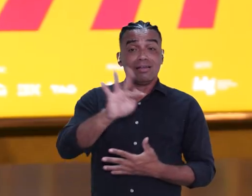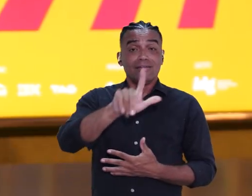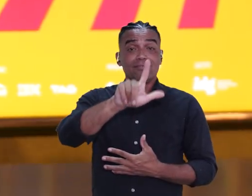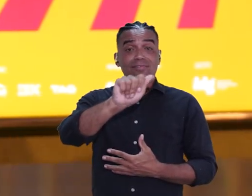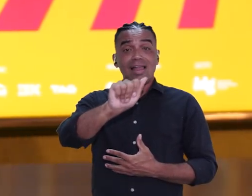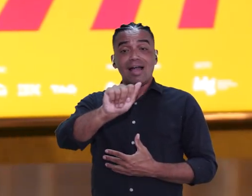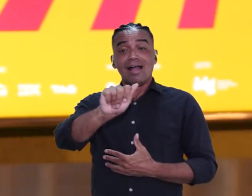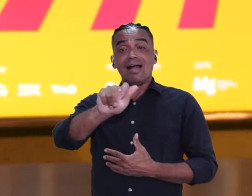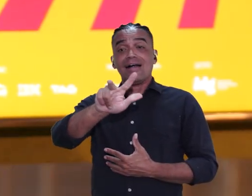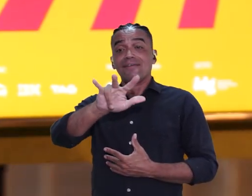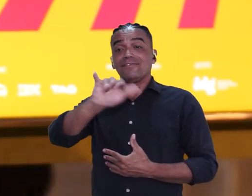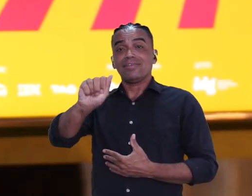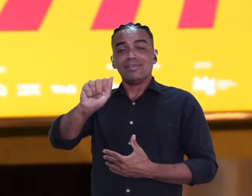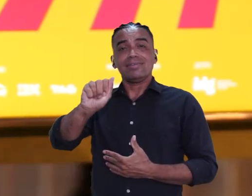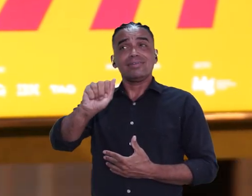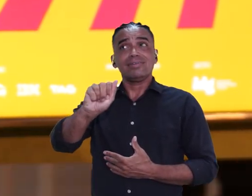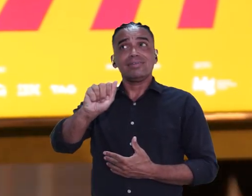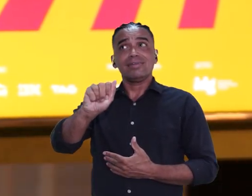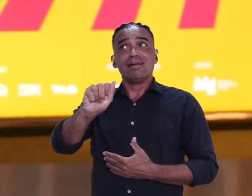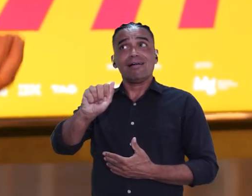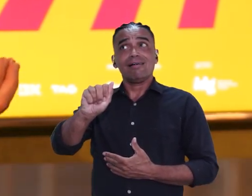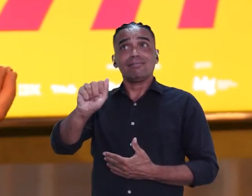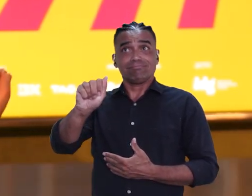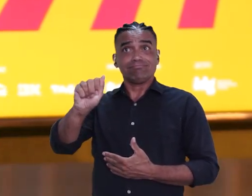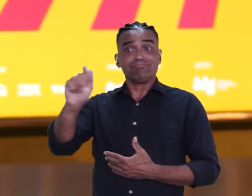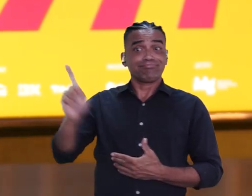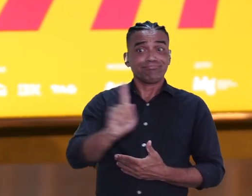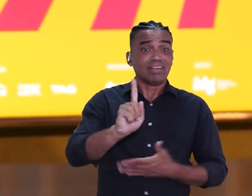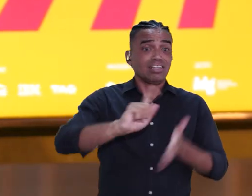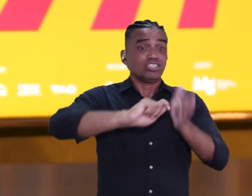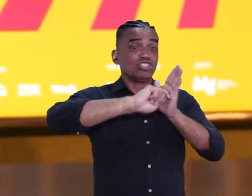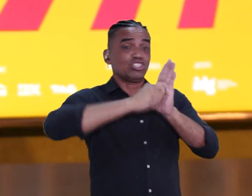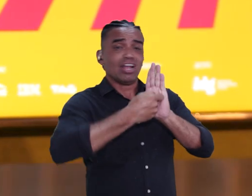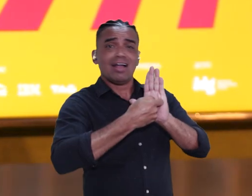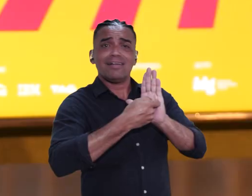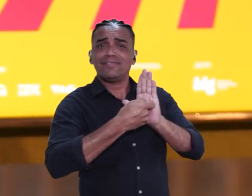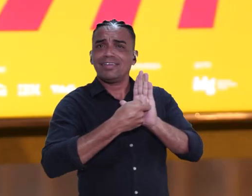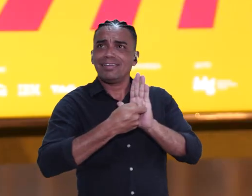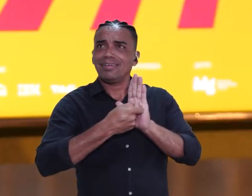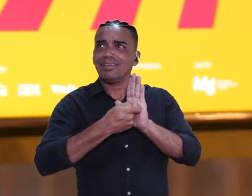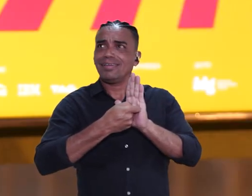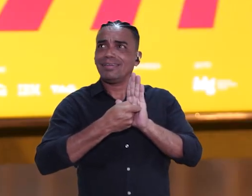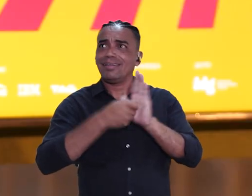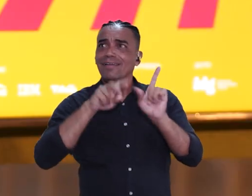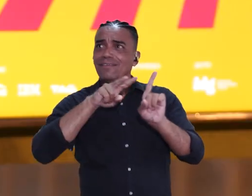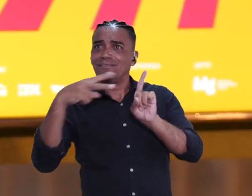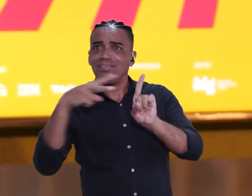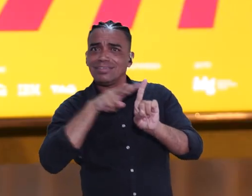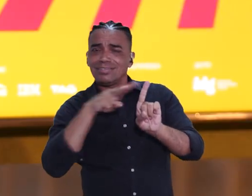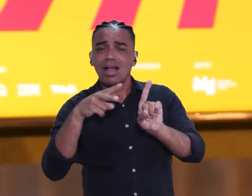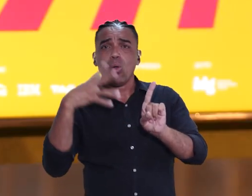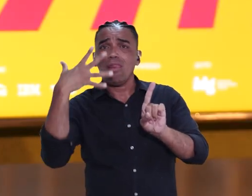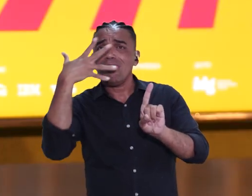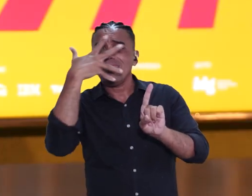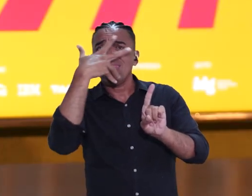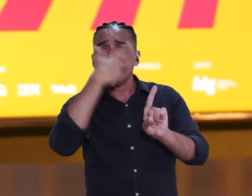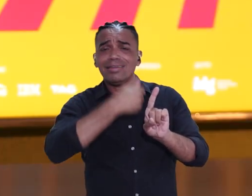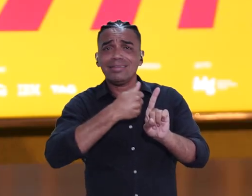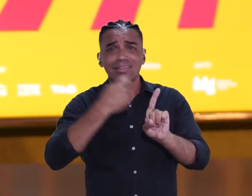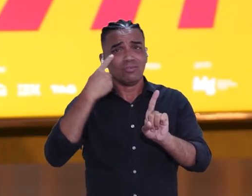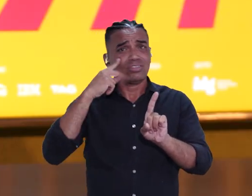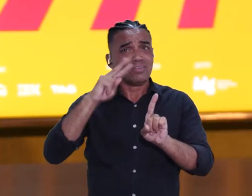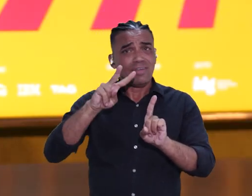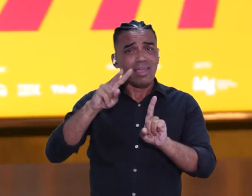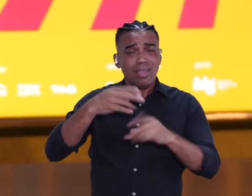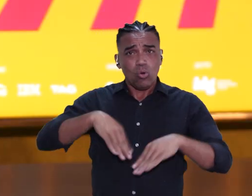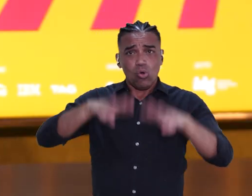Flávia trouxe uma chave, né? Trouxeste uma chave linda, né? em que se vê